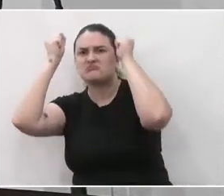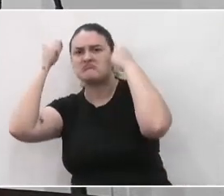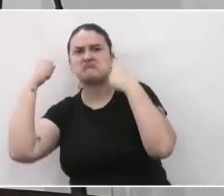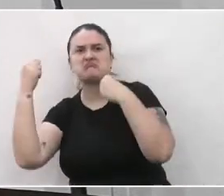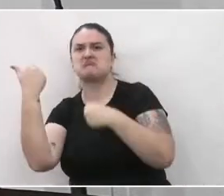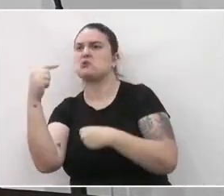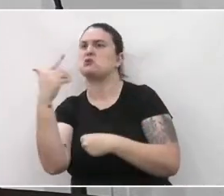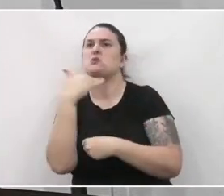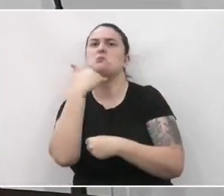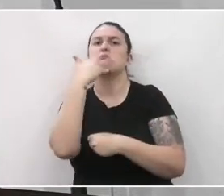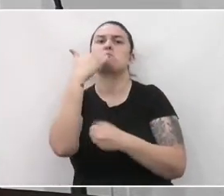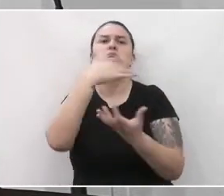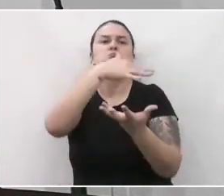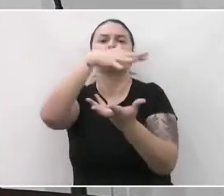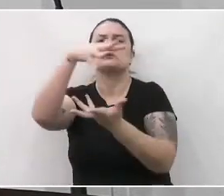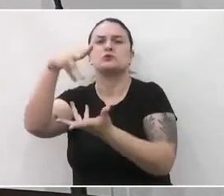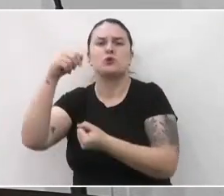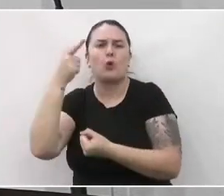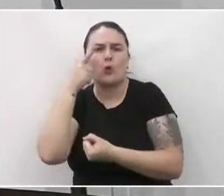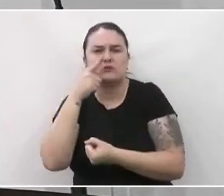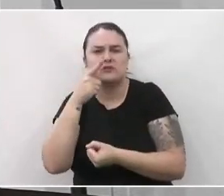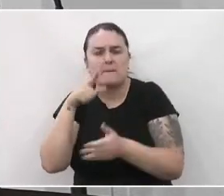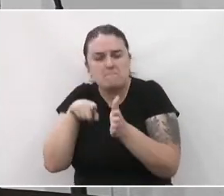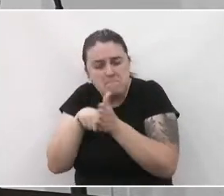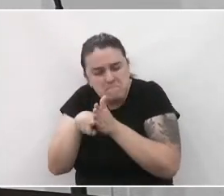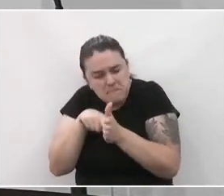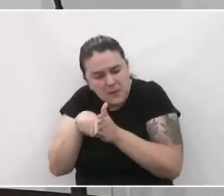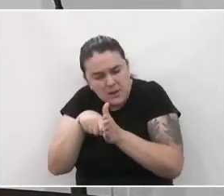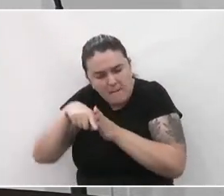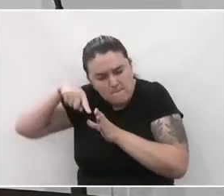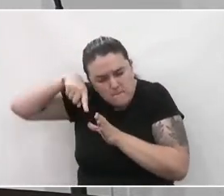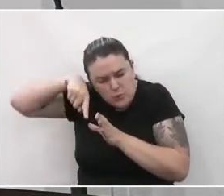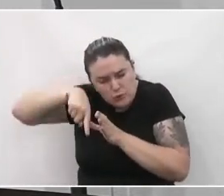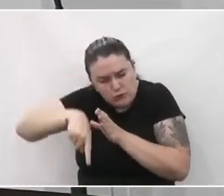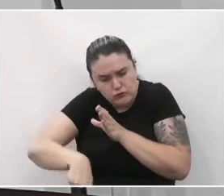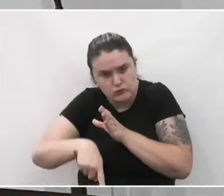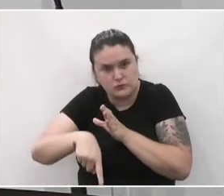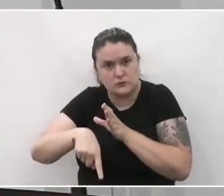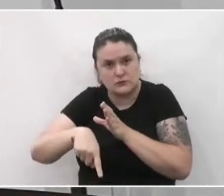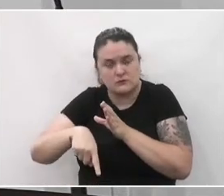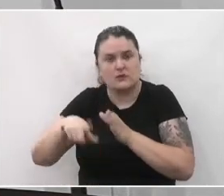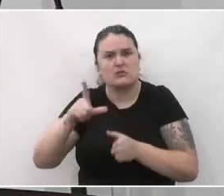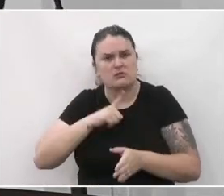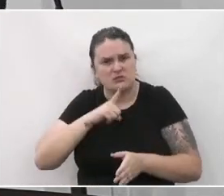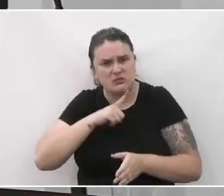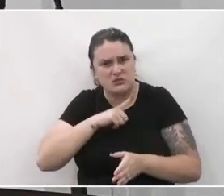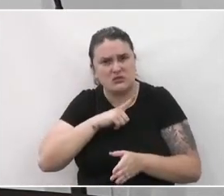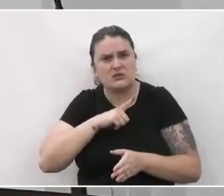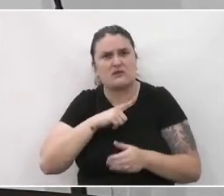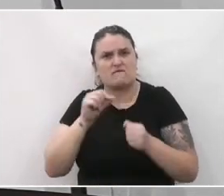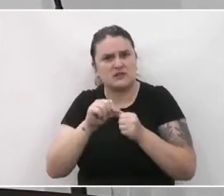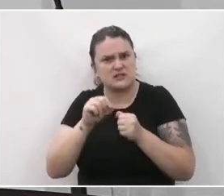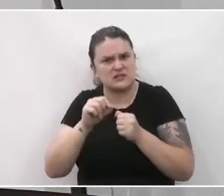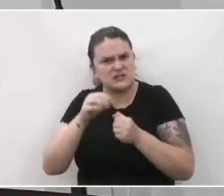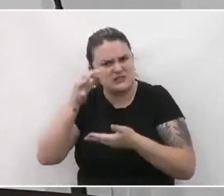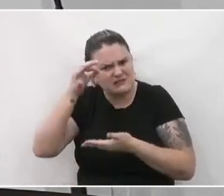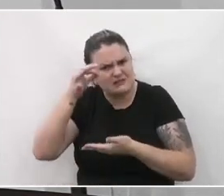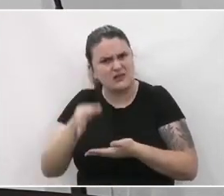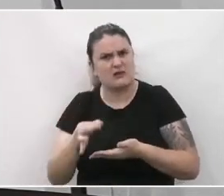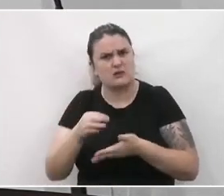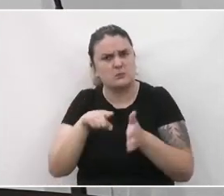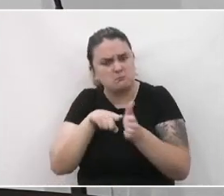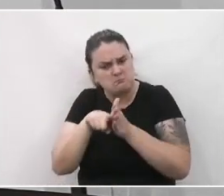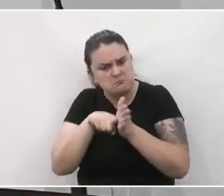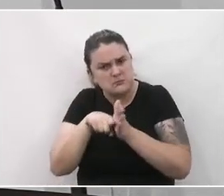nenhum do mundo que nós consigamos fazer um estudo, pelo menos que tenha sido feito de forma correta